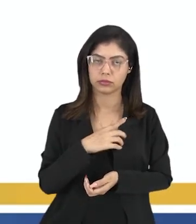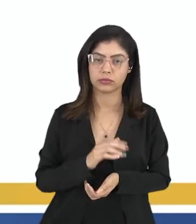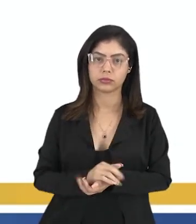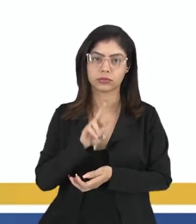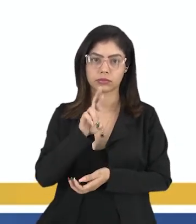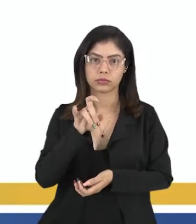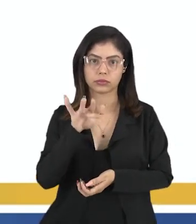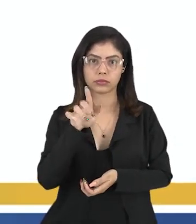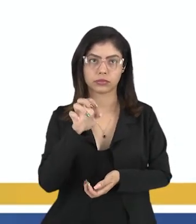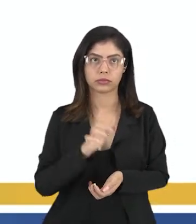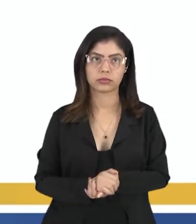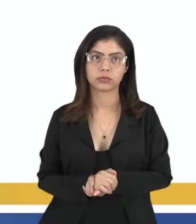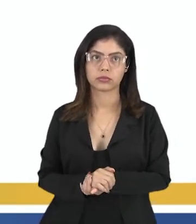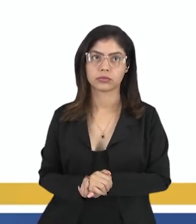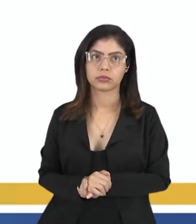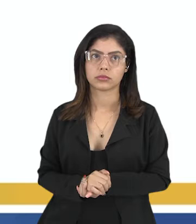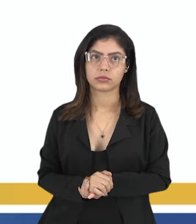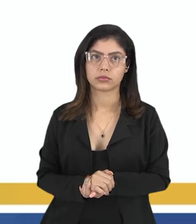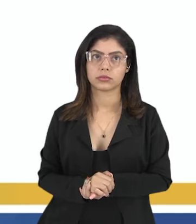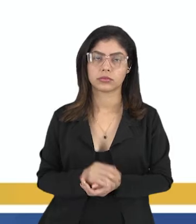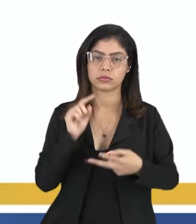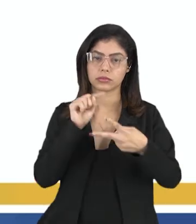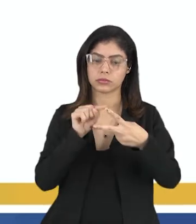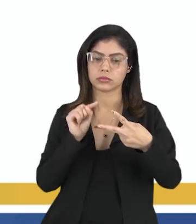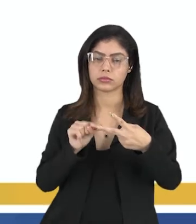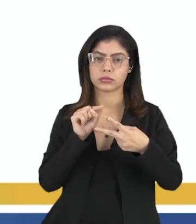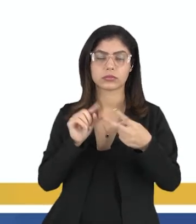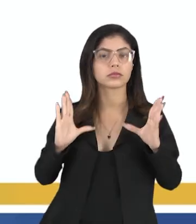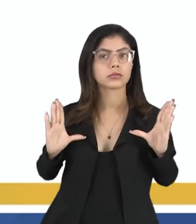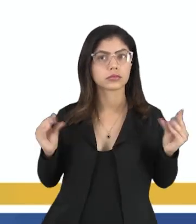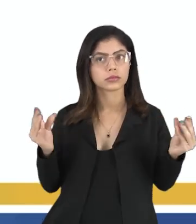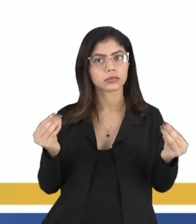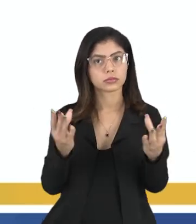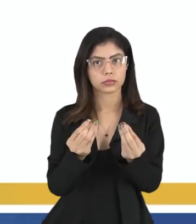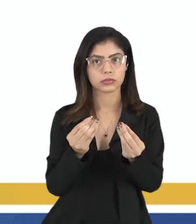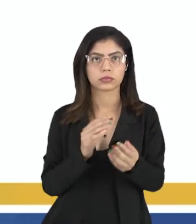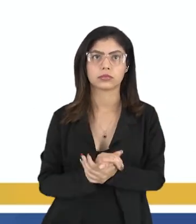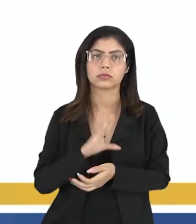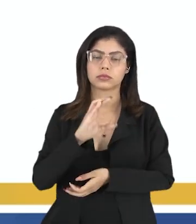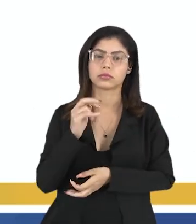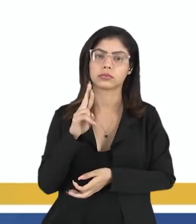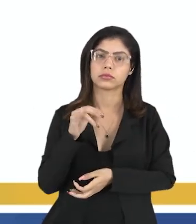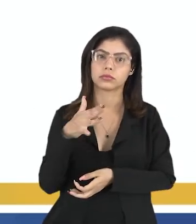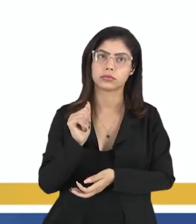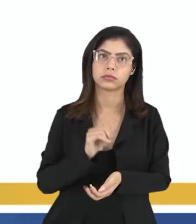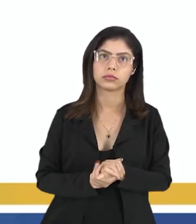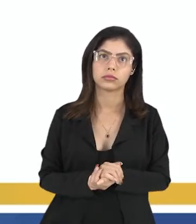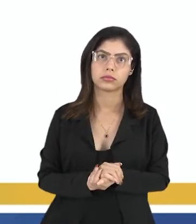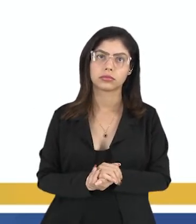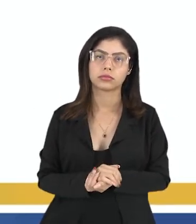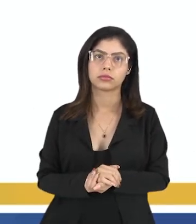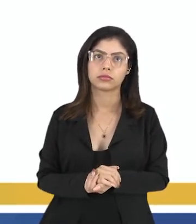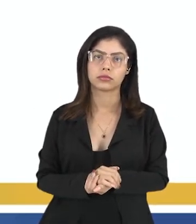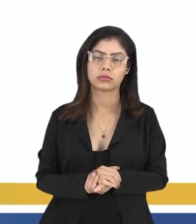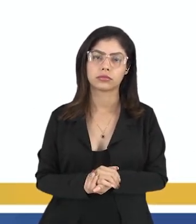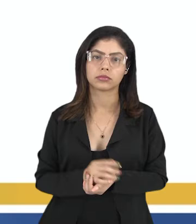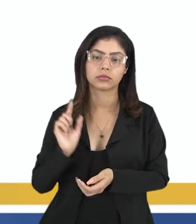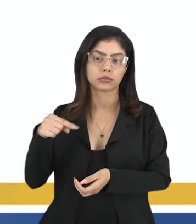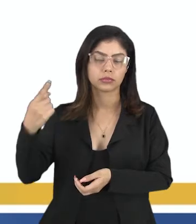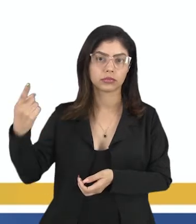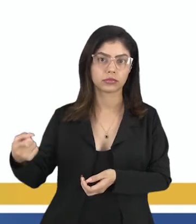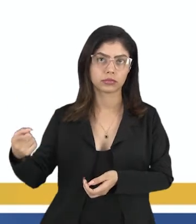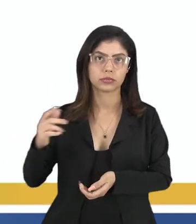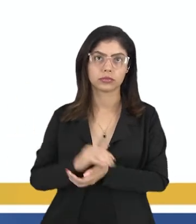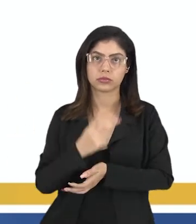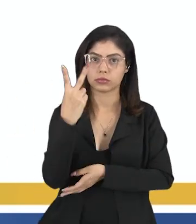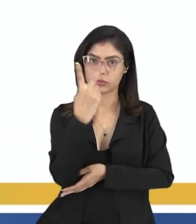dos reagentes duas substâncias compostas, lá do lado dos